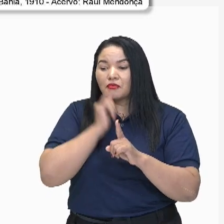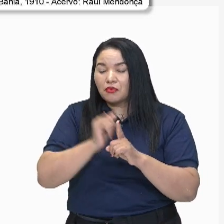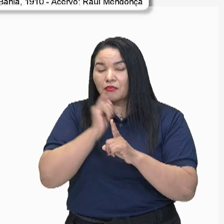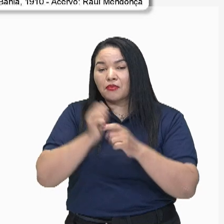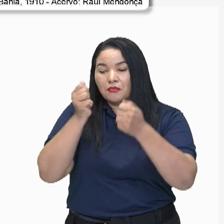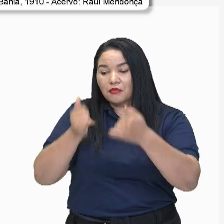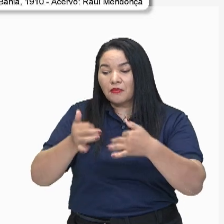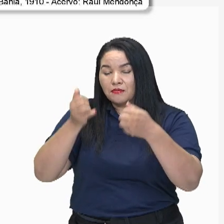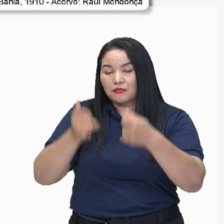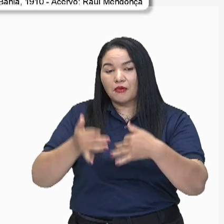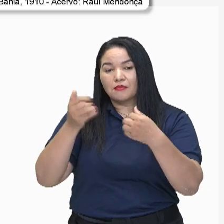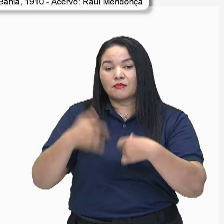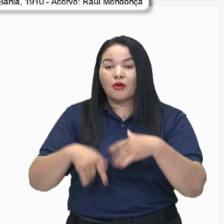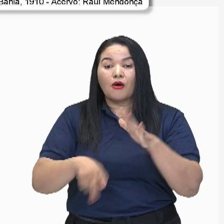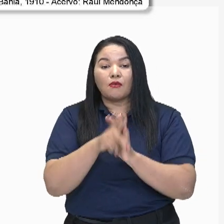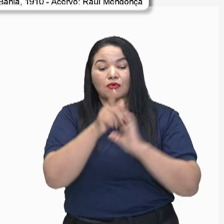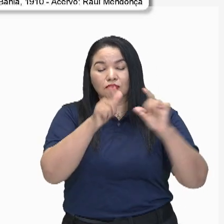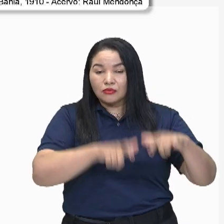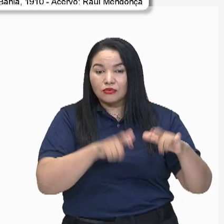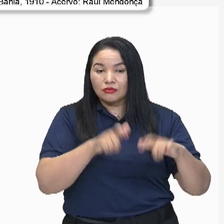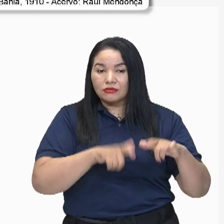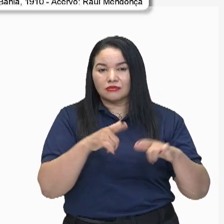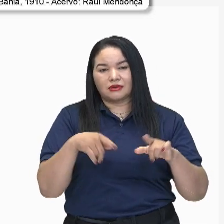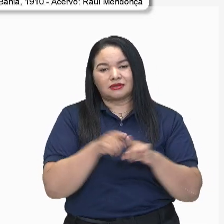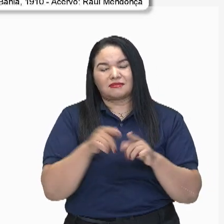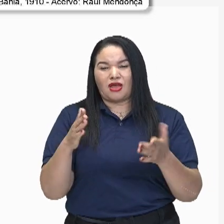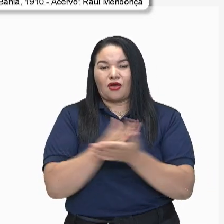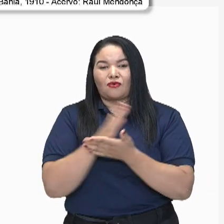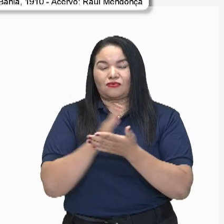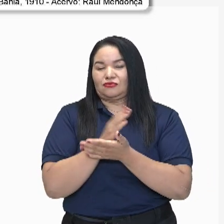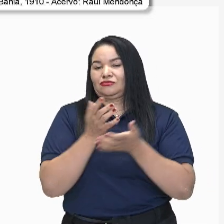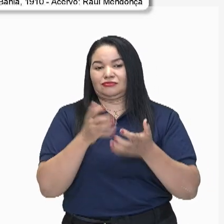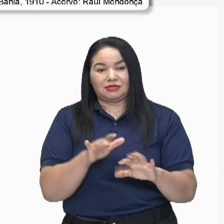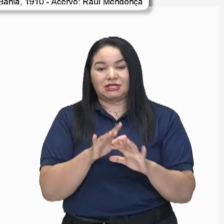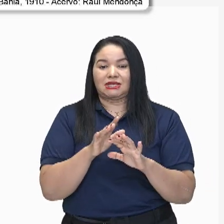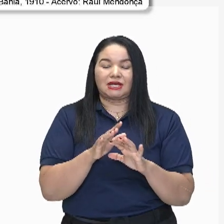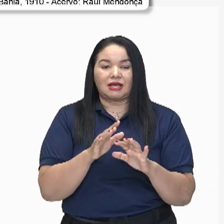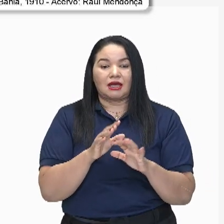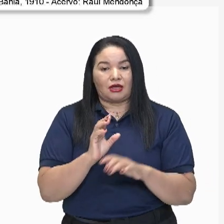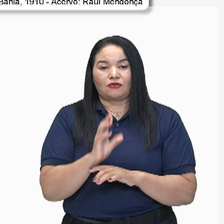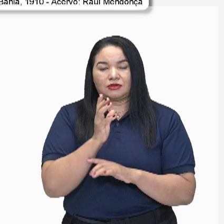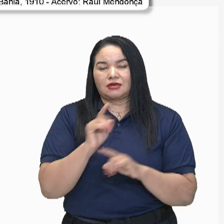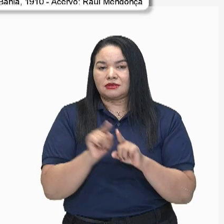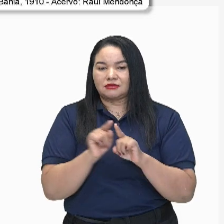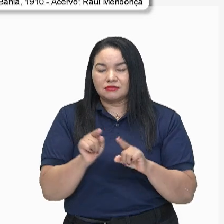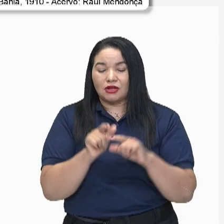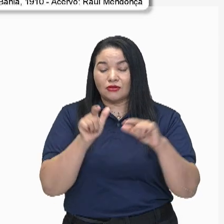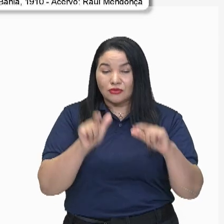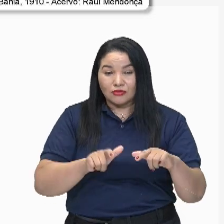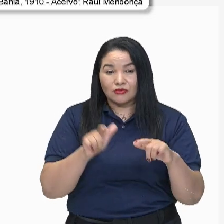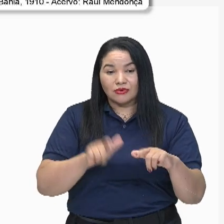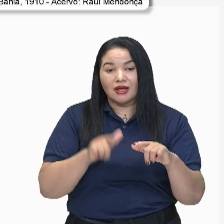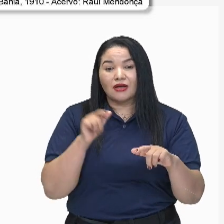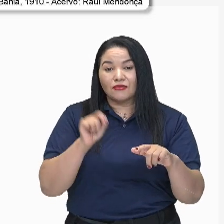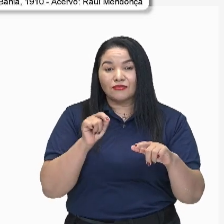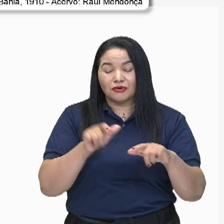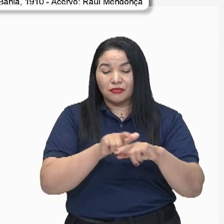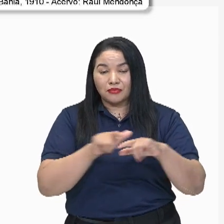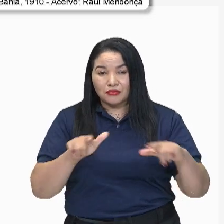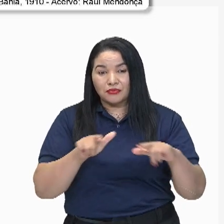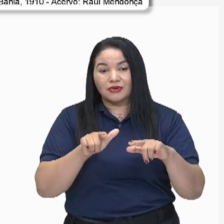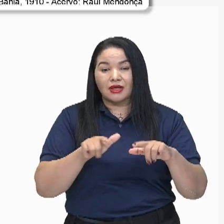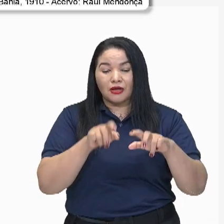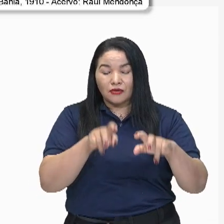sobre isso ser o sertão. Uns querem que não seja, que situado o sertão é por os